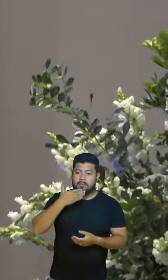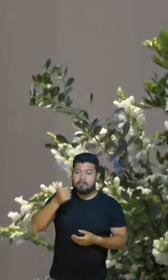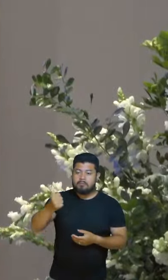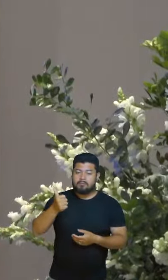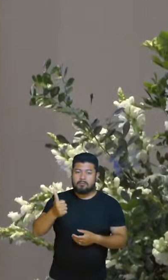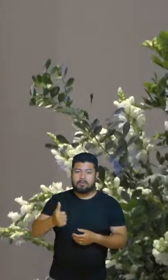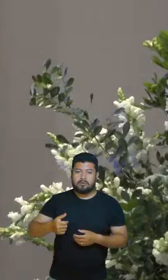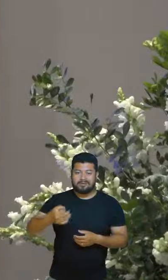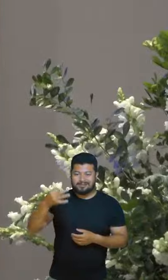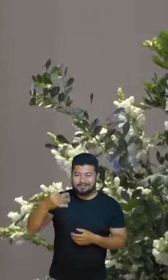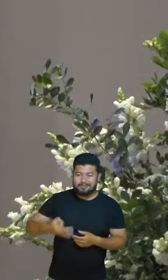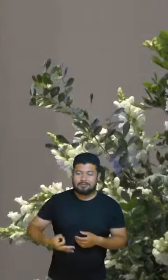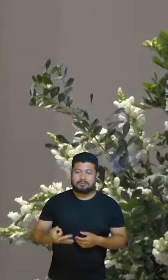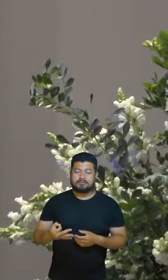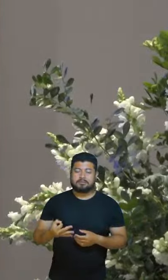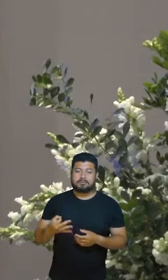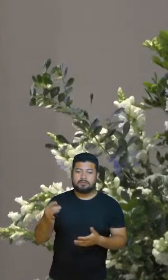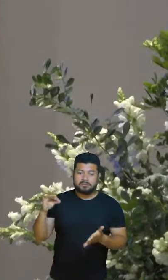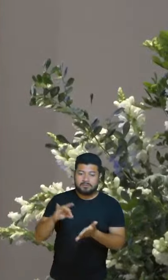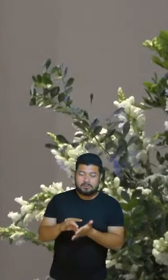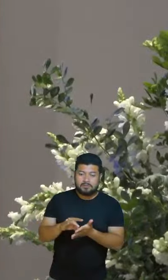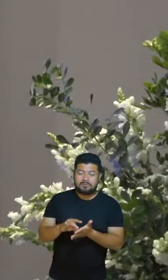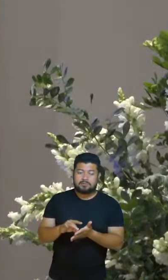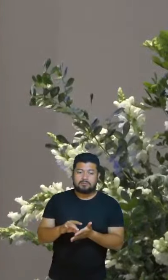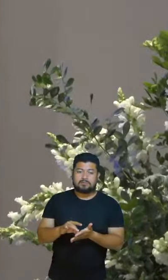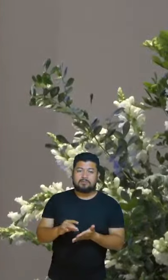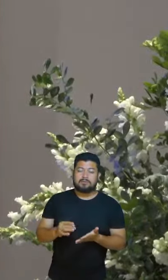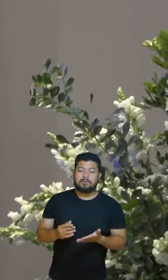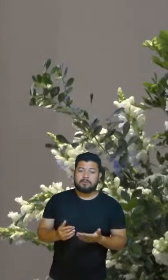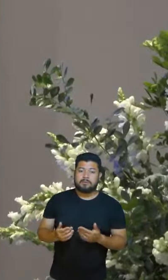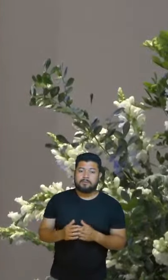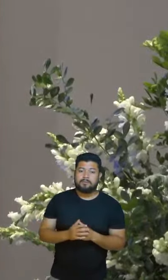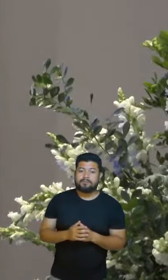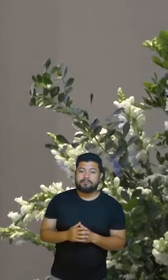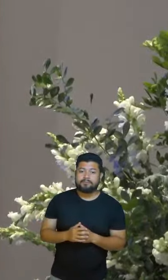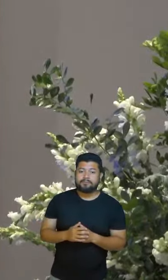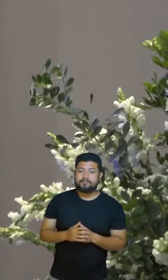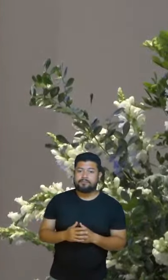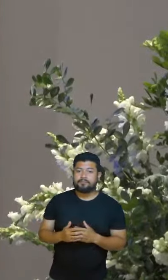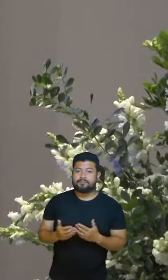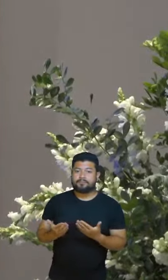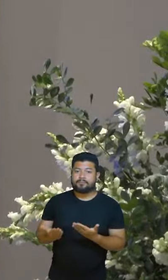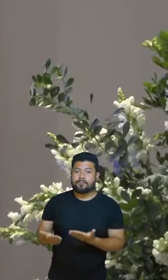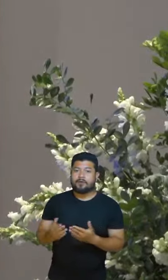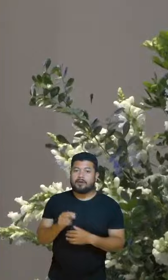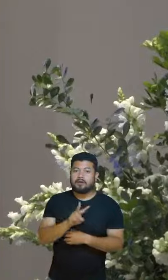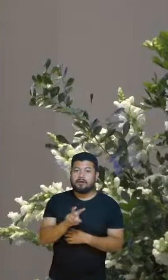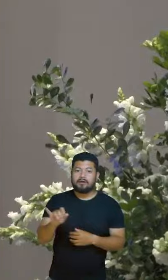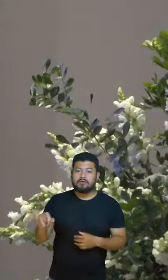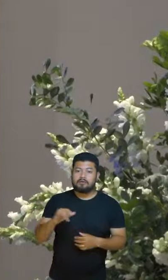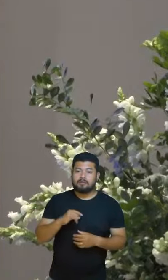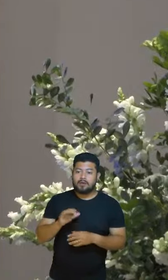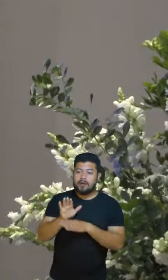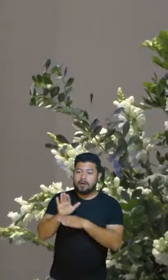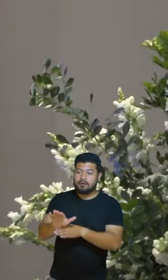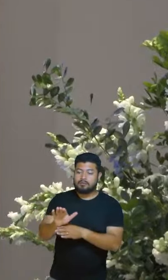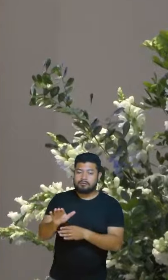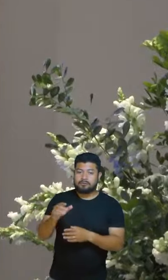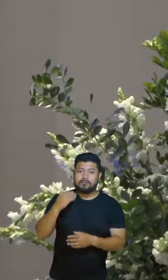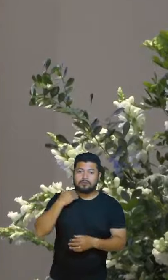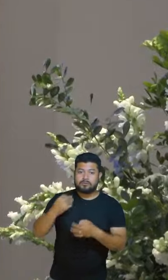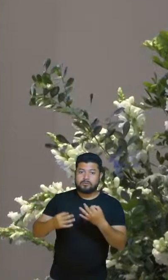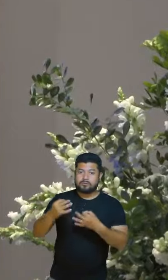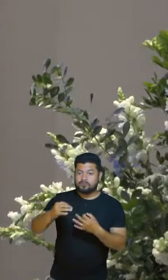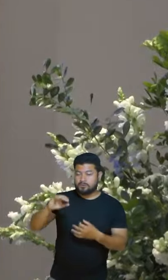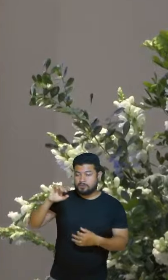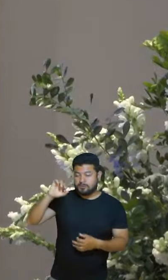ciência comprovada é a ciência que que que vai convencer o juiz nunca esquecendo